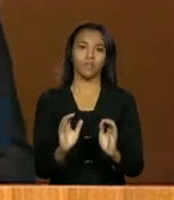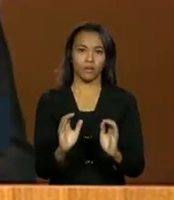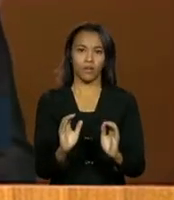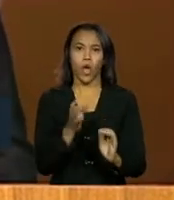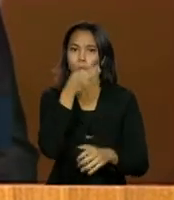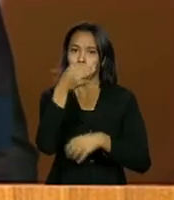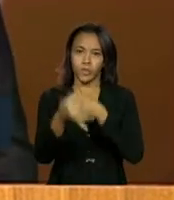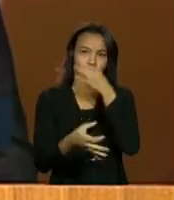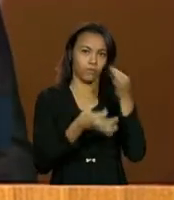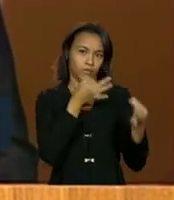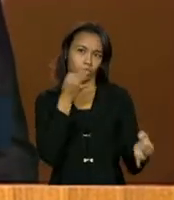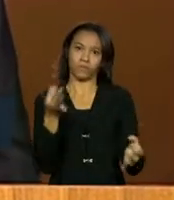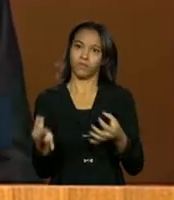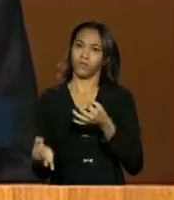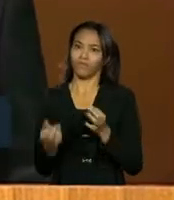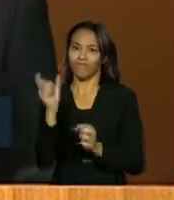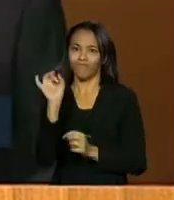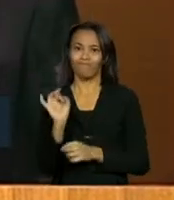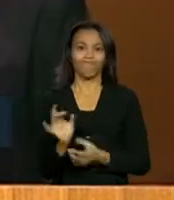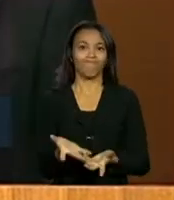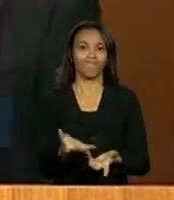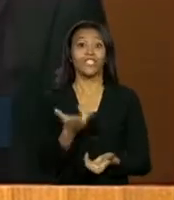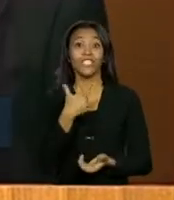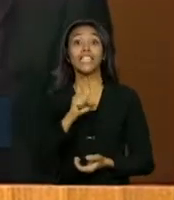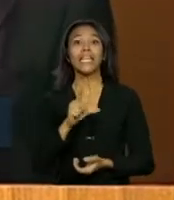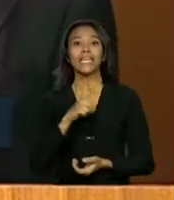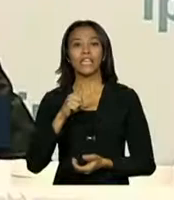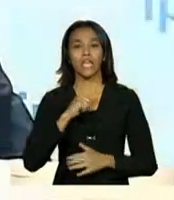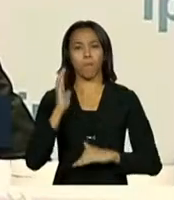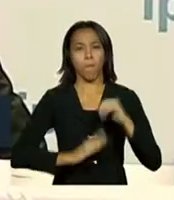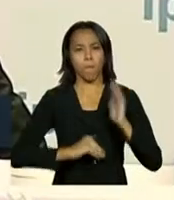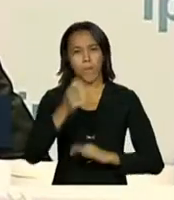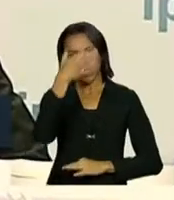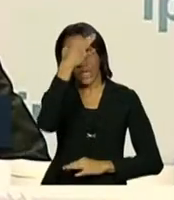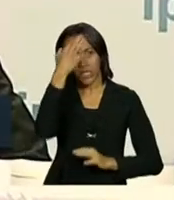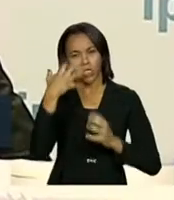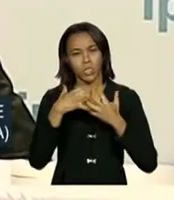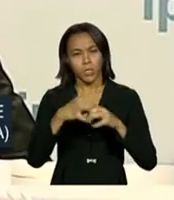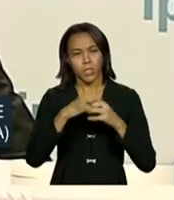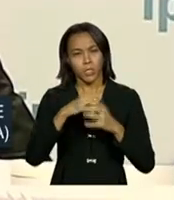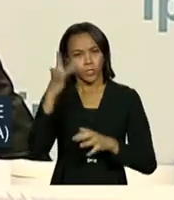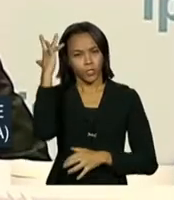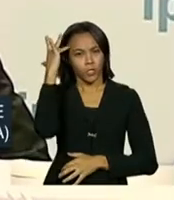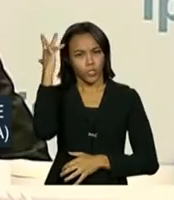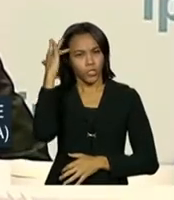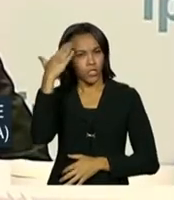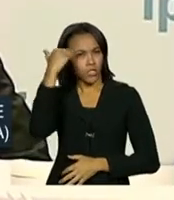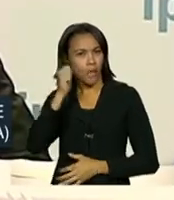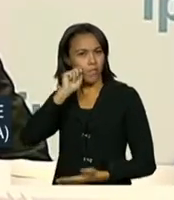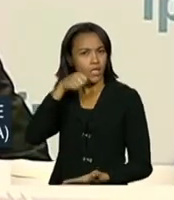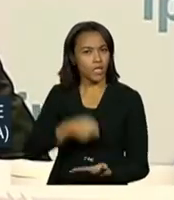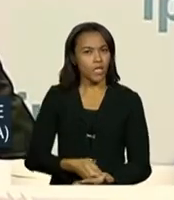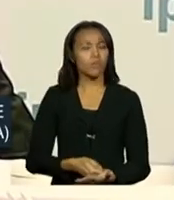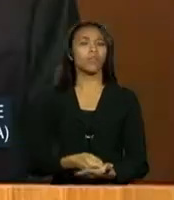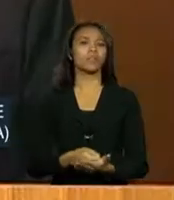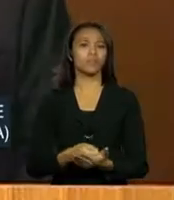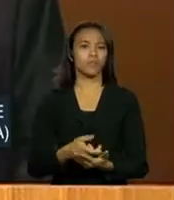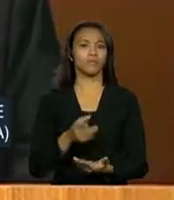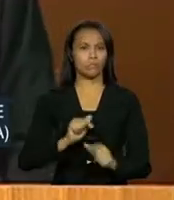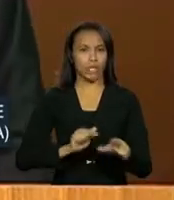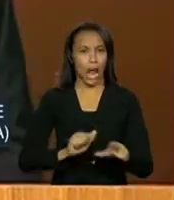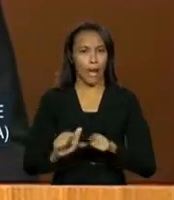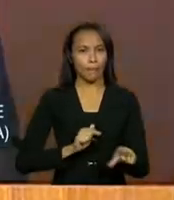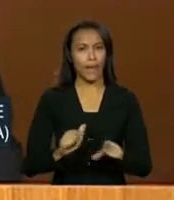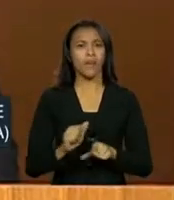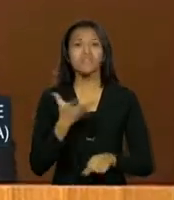a opinião de quem tem qualificação profissional, determinação do trabalho, de